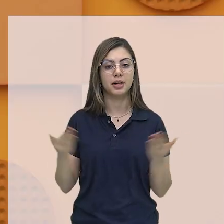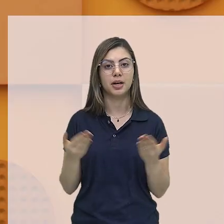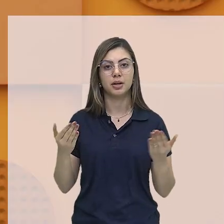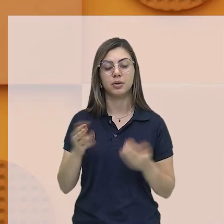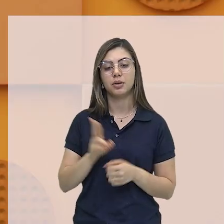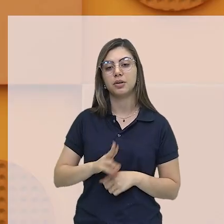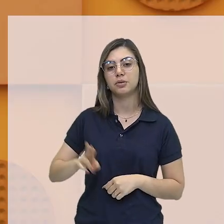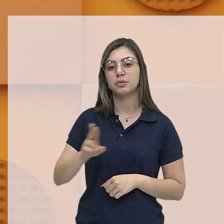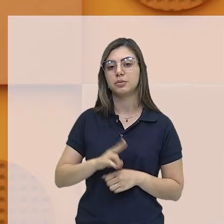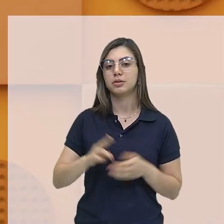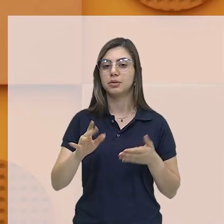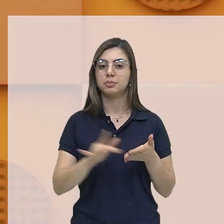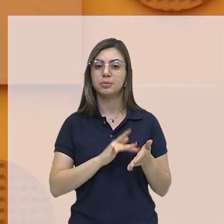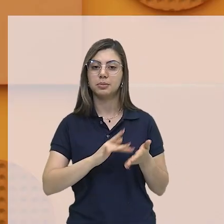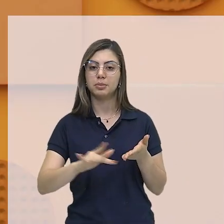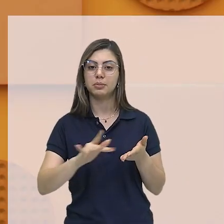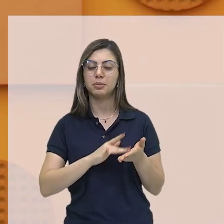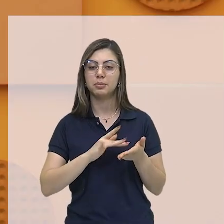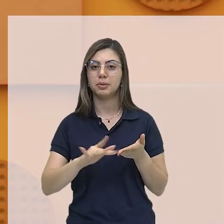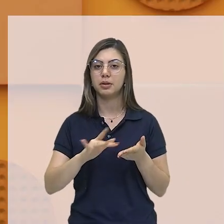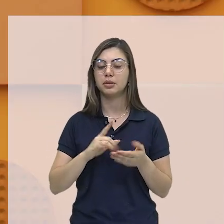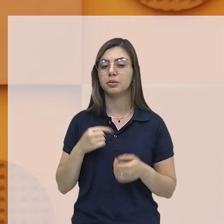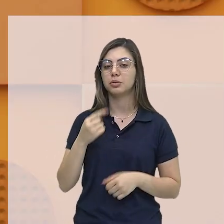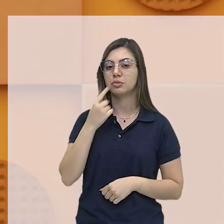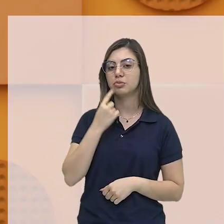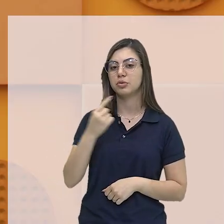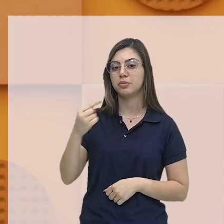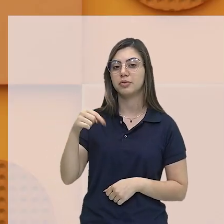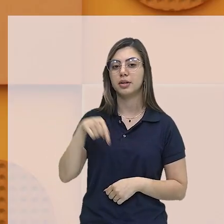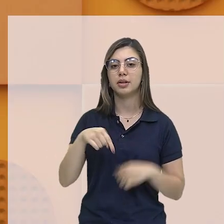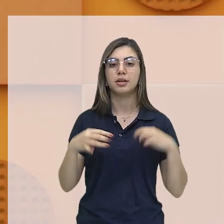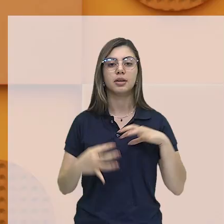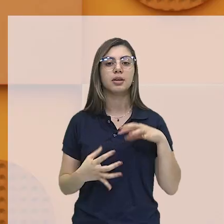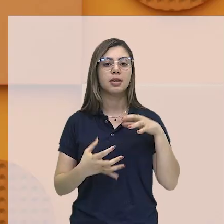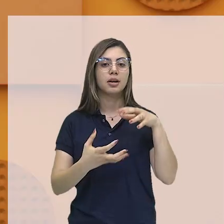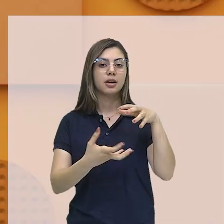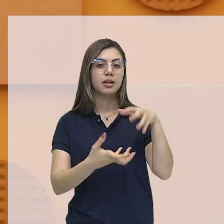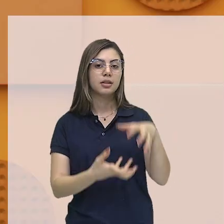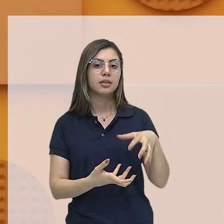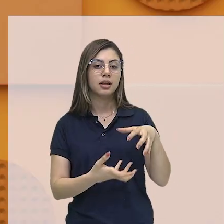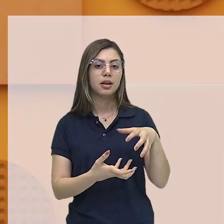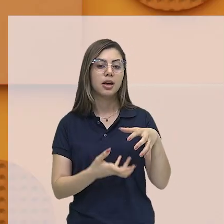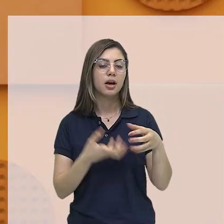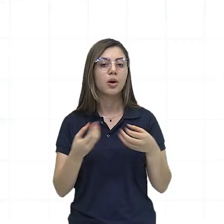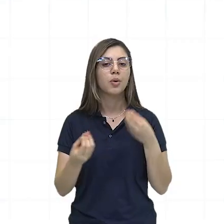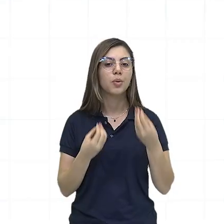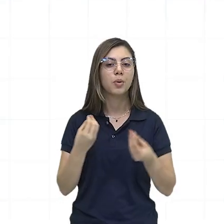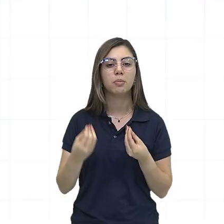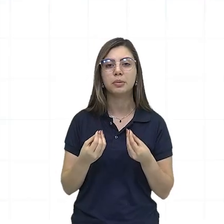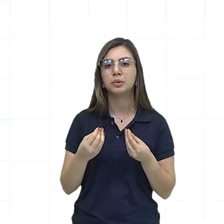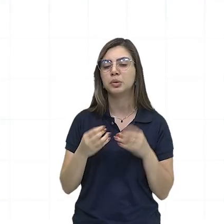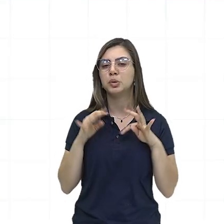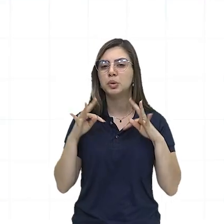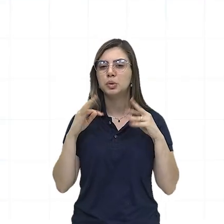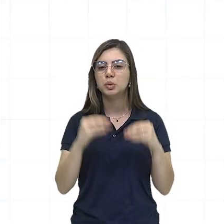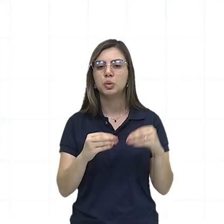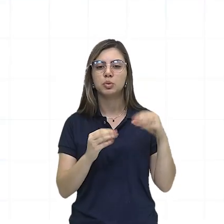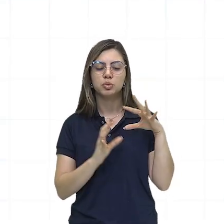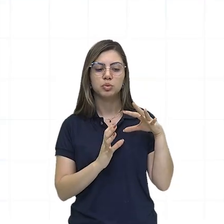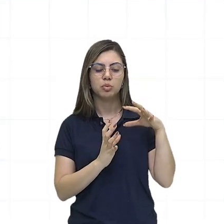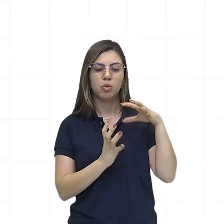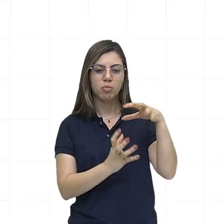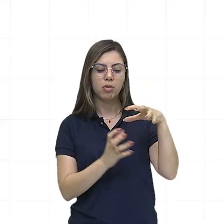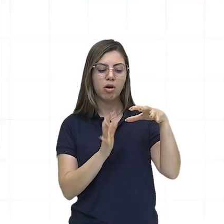utilizando este recurso, nós iremos observar que a nossa Terra, nem todos os lugares do